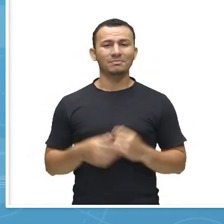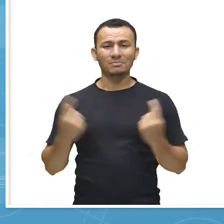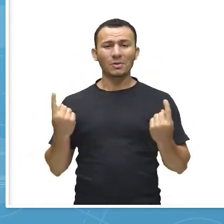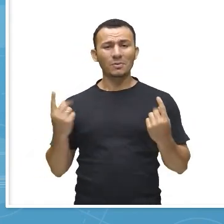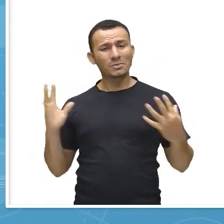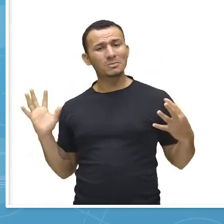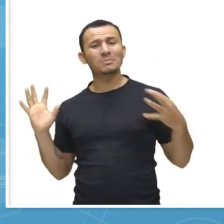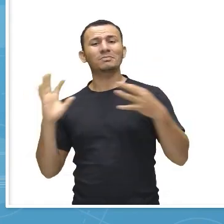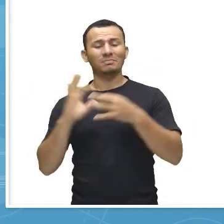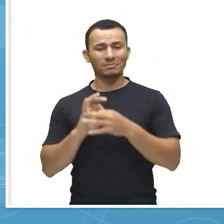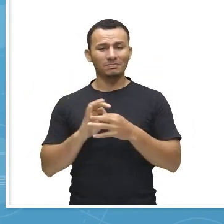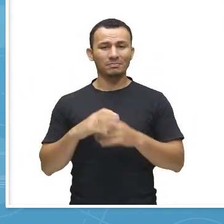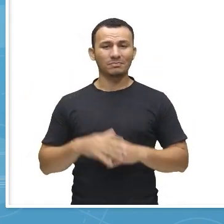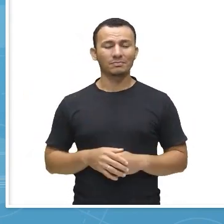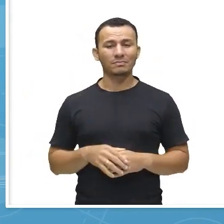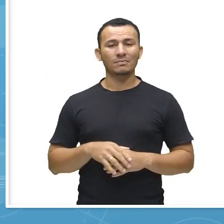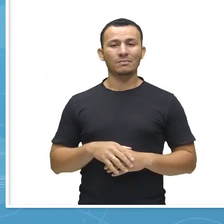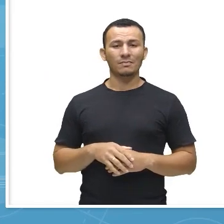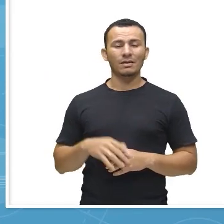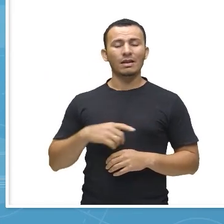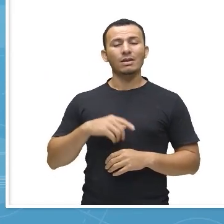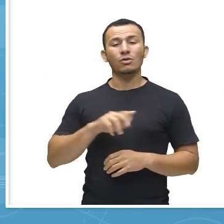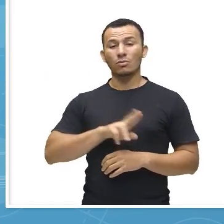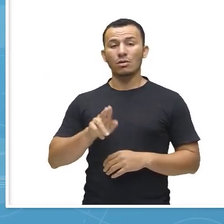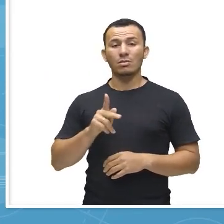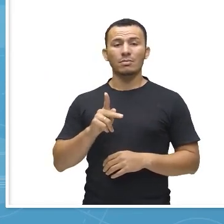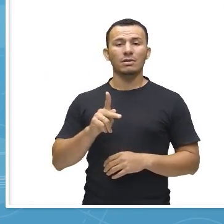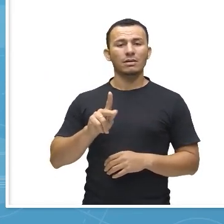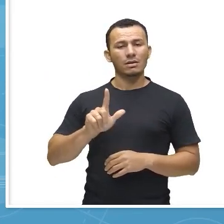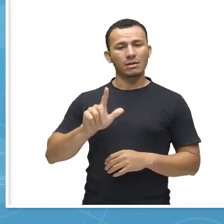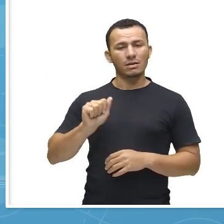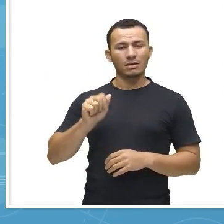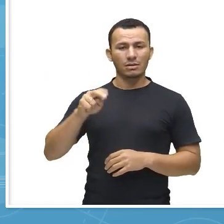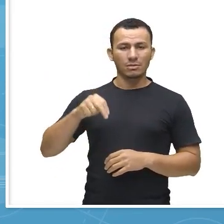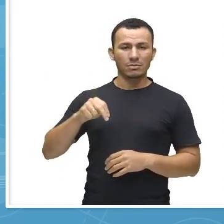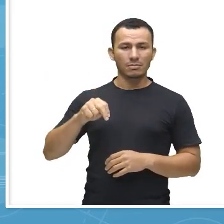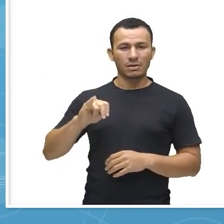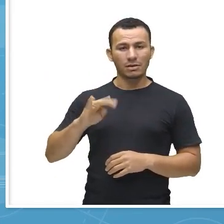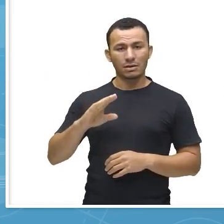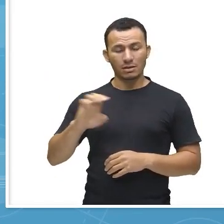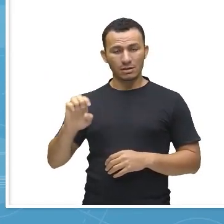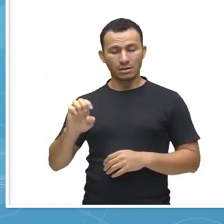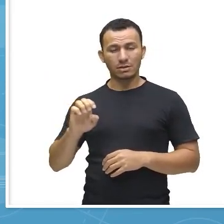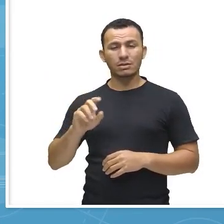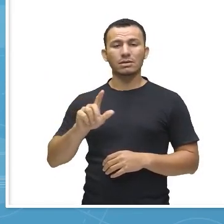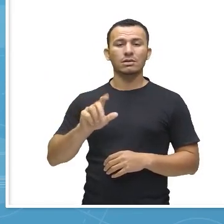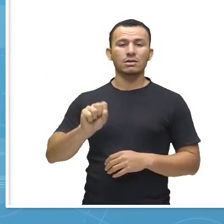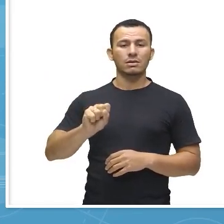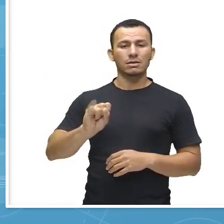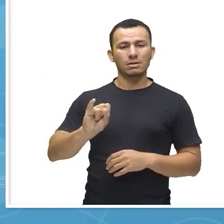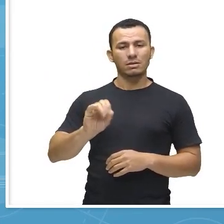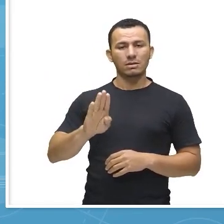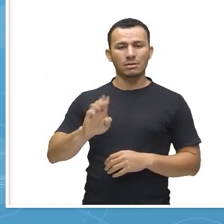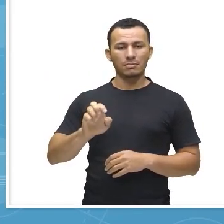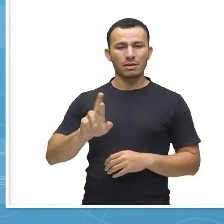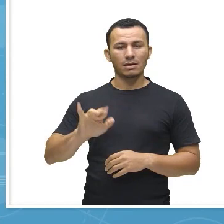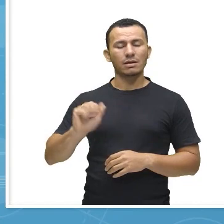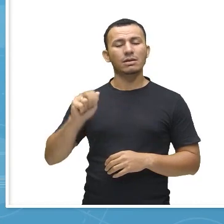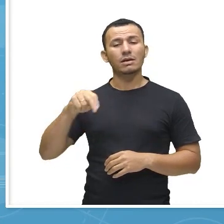vocês conheçam a chamada planície siberiana, que está na parte asiática. Né? Só que acaba que a parte